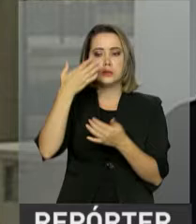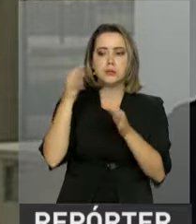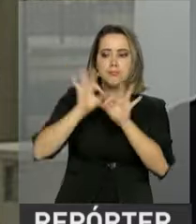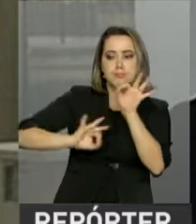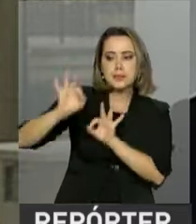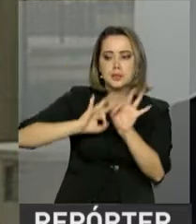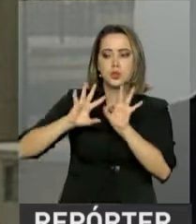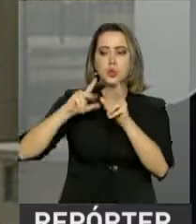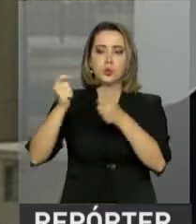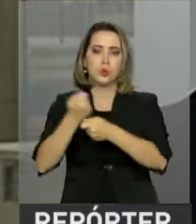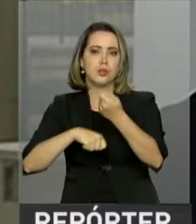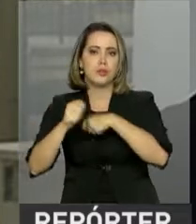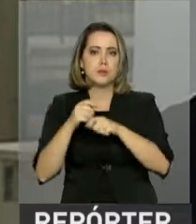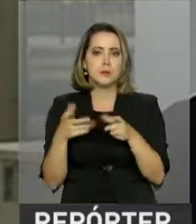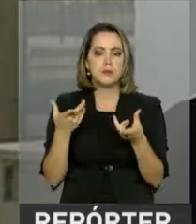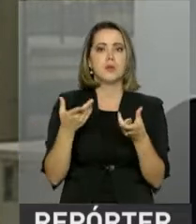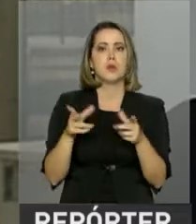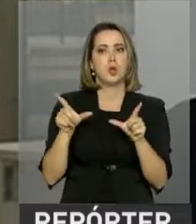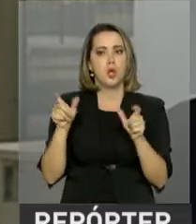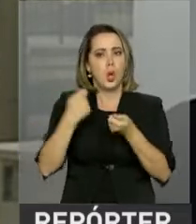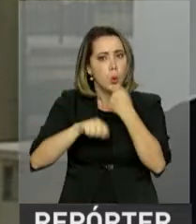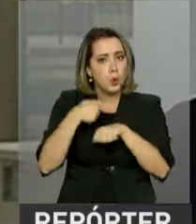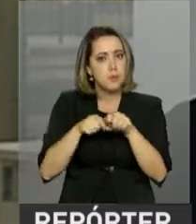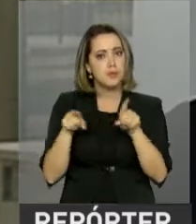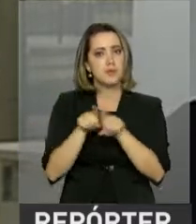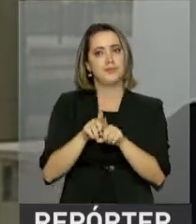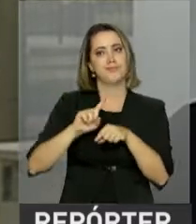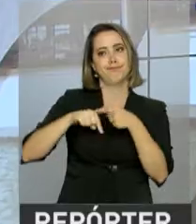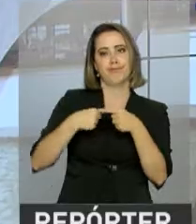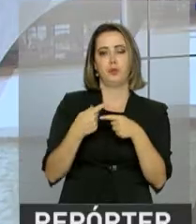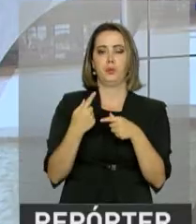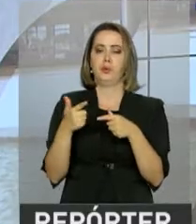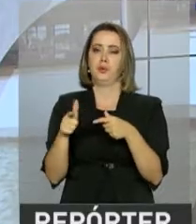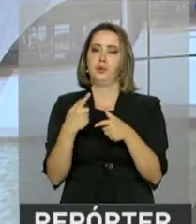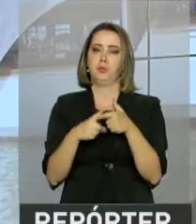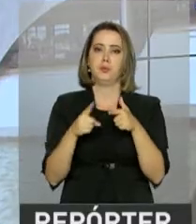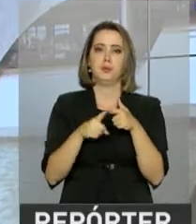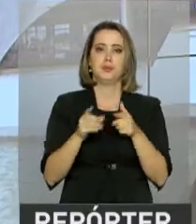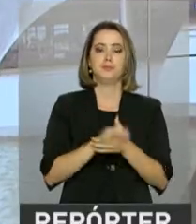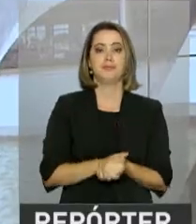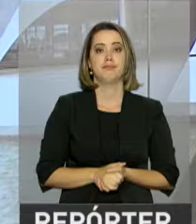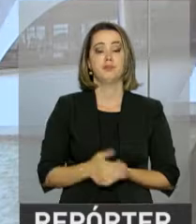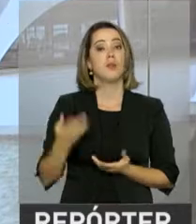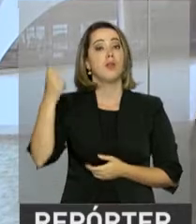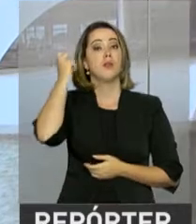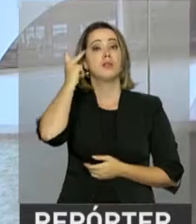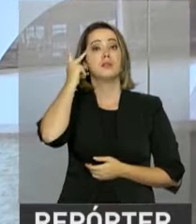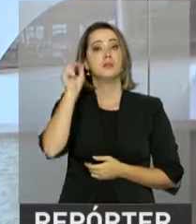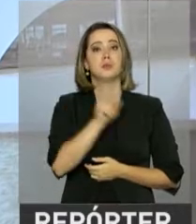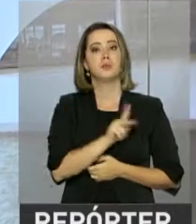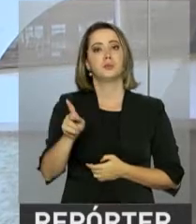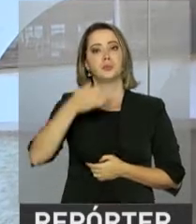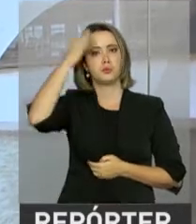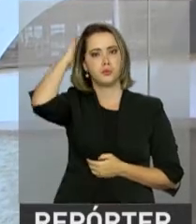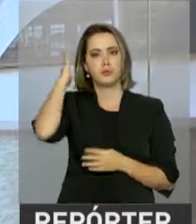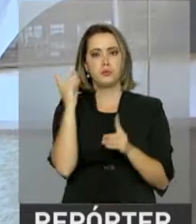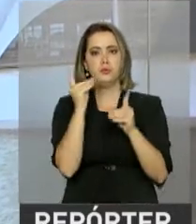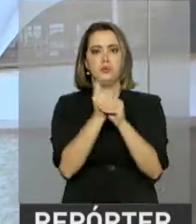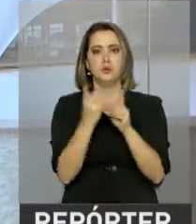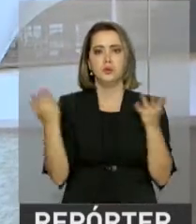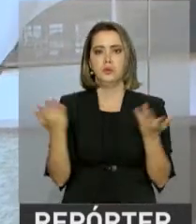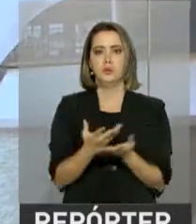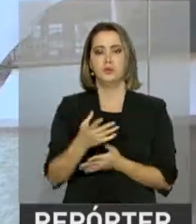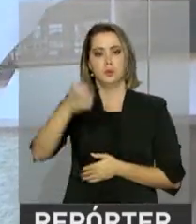organizar apertar o cinto para que ele não entre uma bola de neve em são paulo o presidente michel temer se encontra